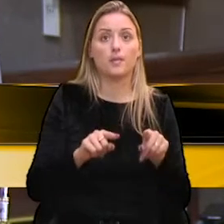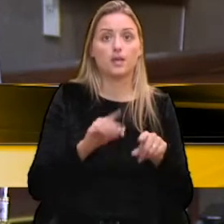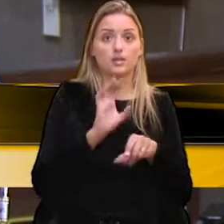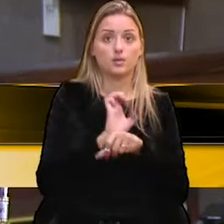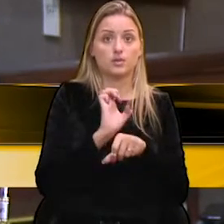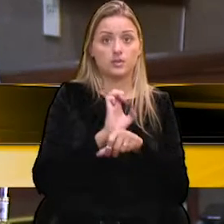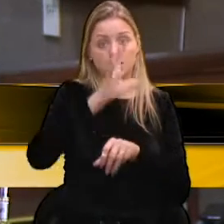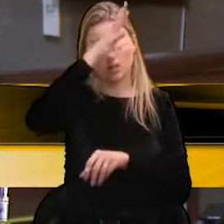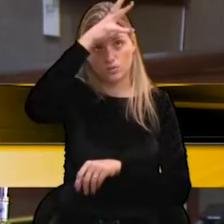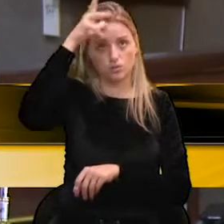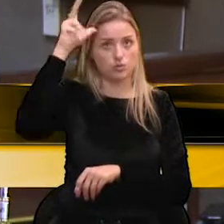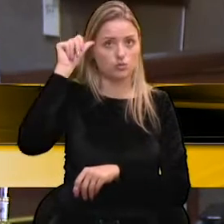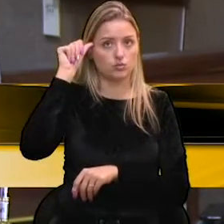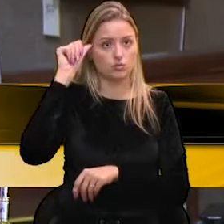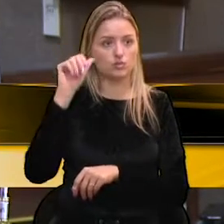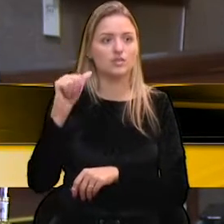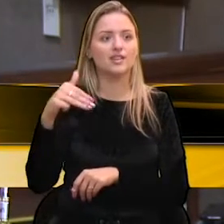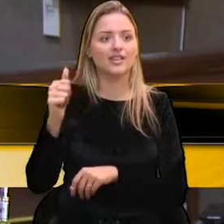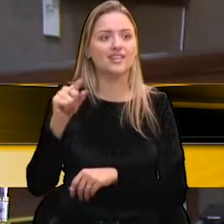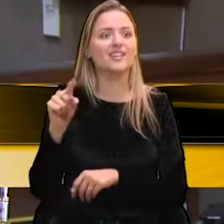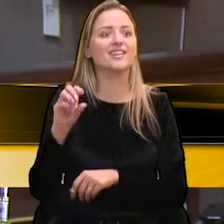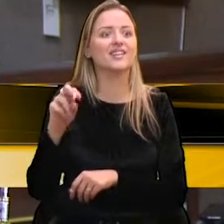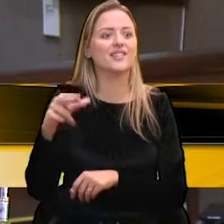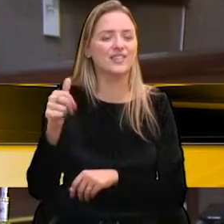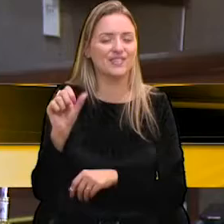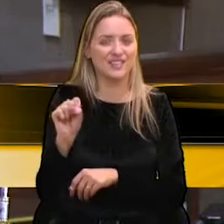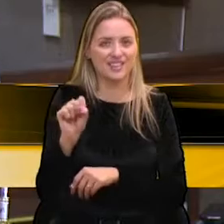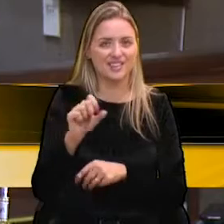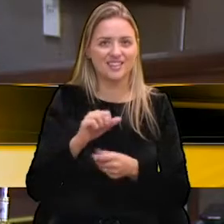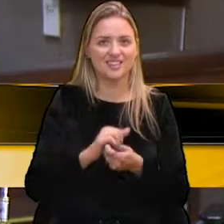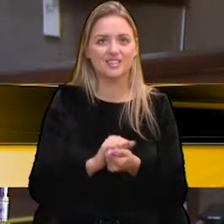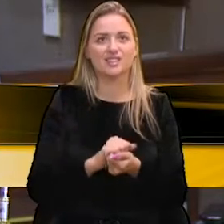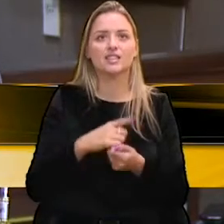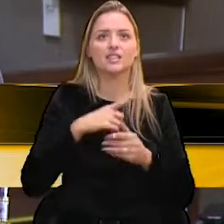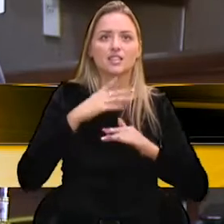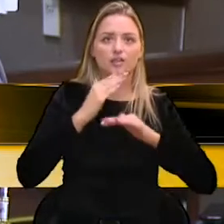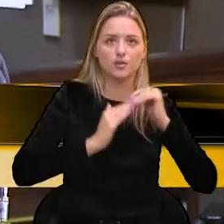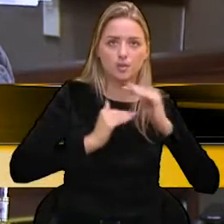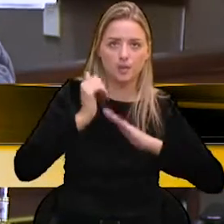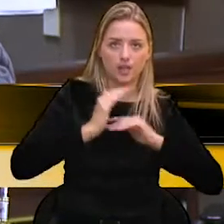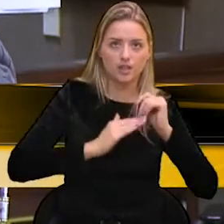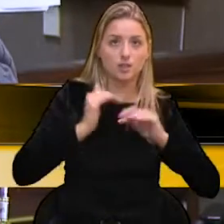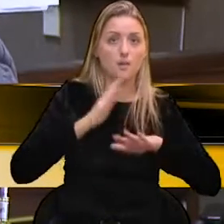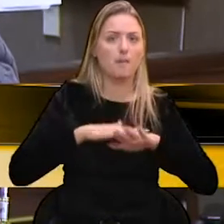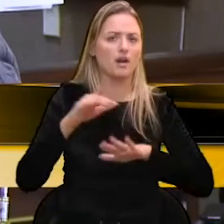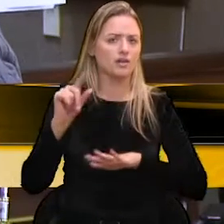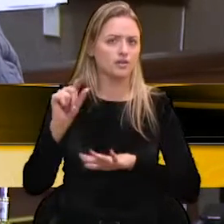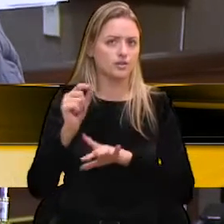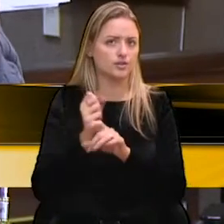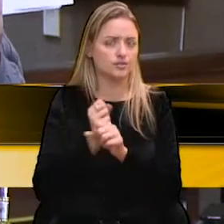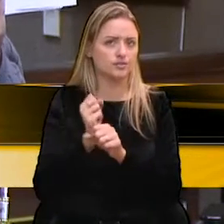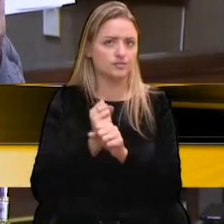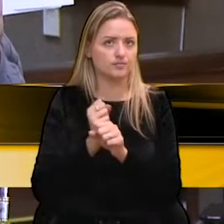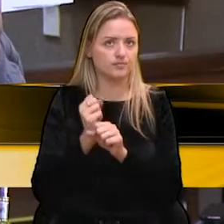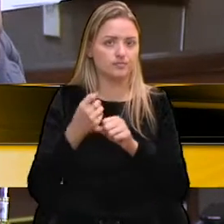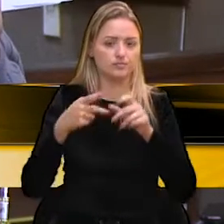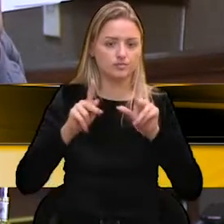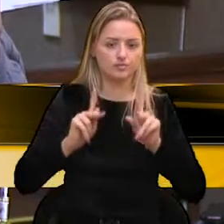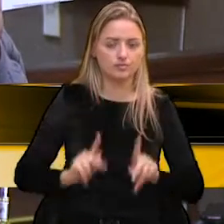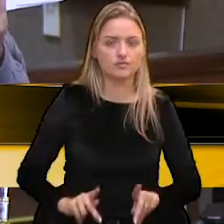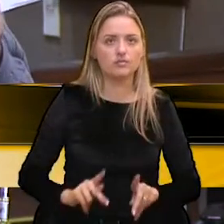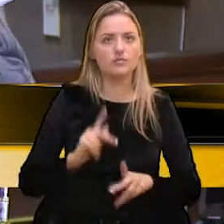do Amazonas, né, foi colocado em prática, está há mais de 10 anos as